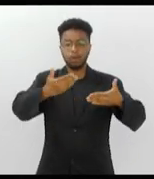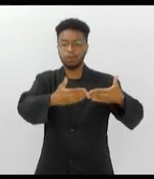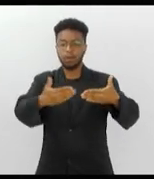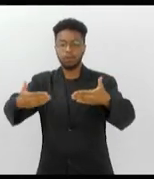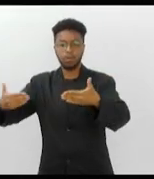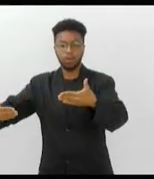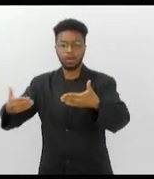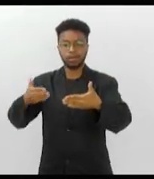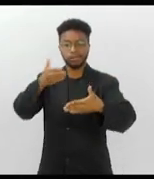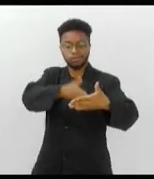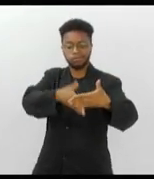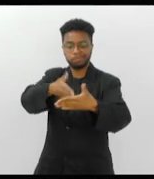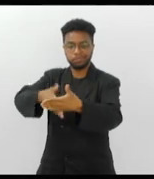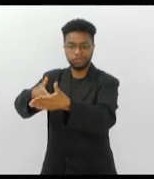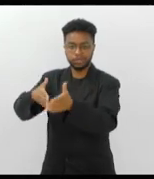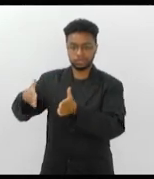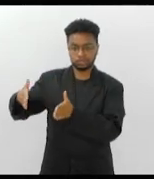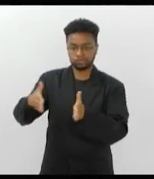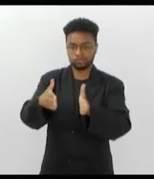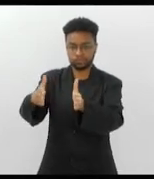do Itaiangá.